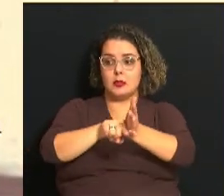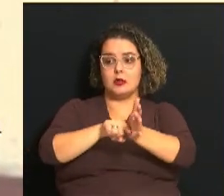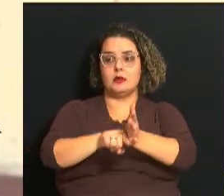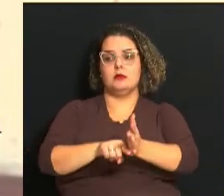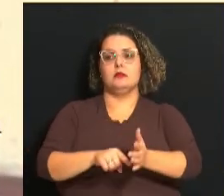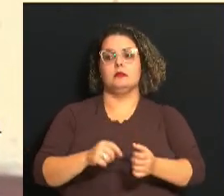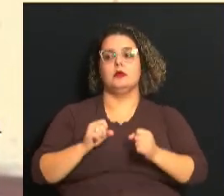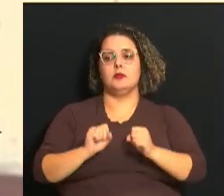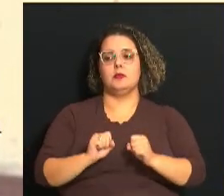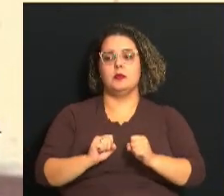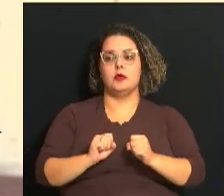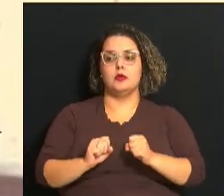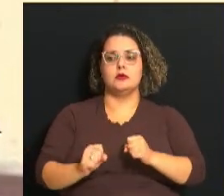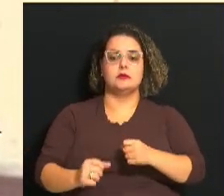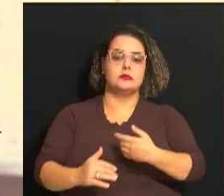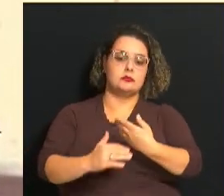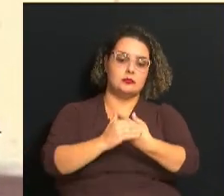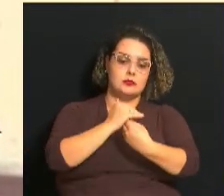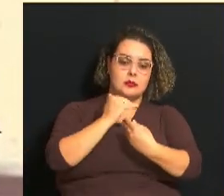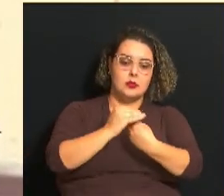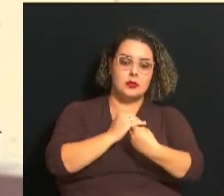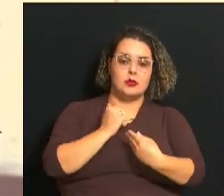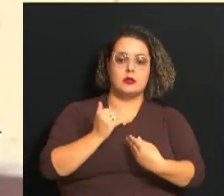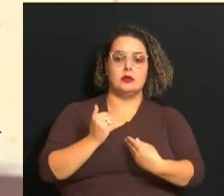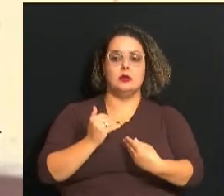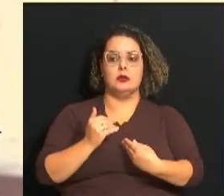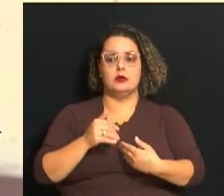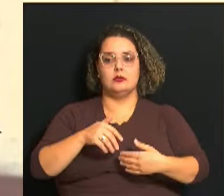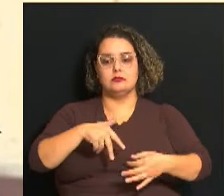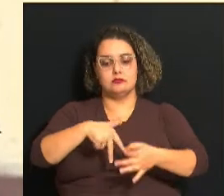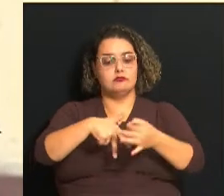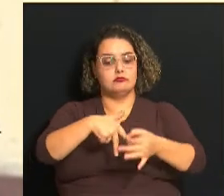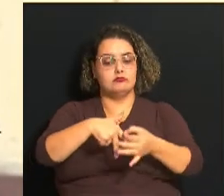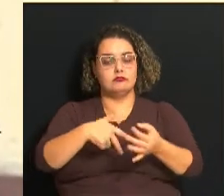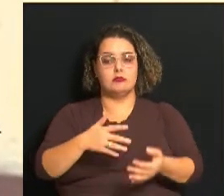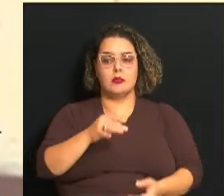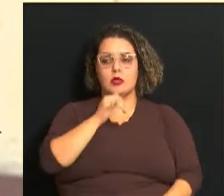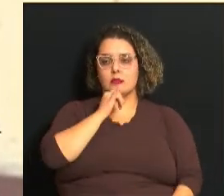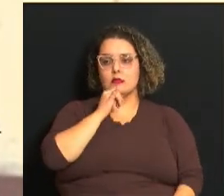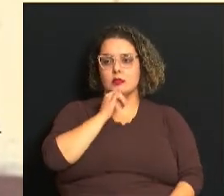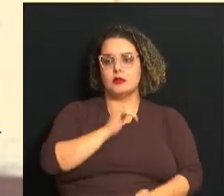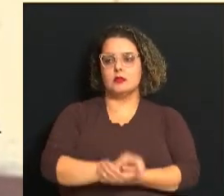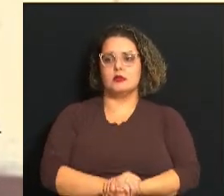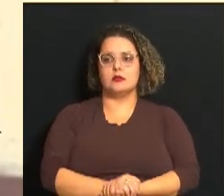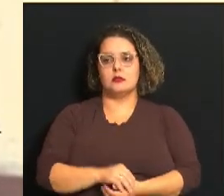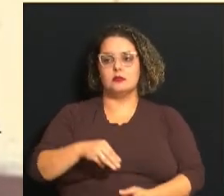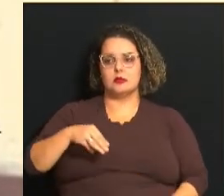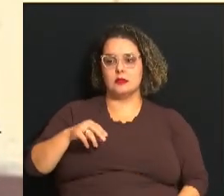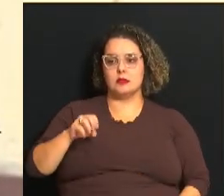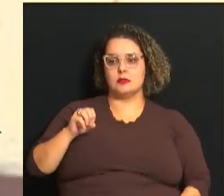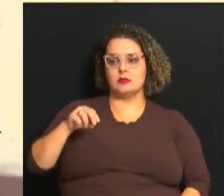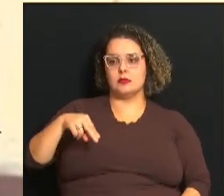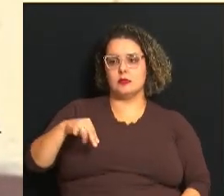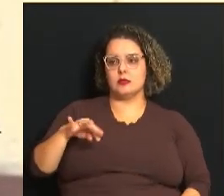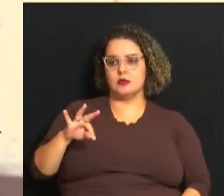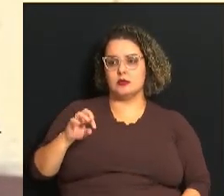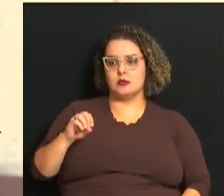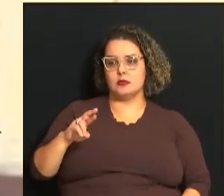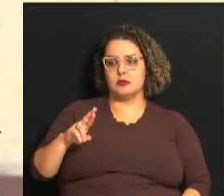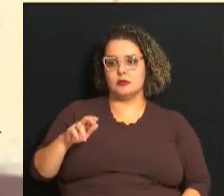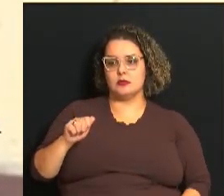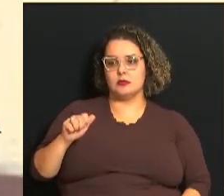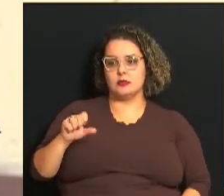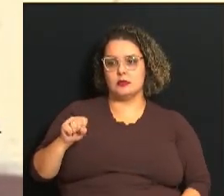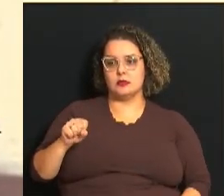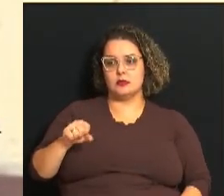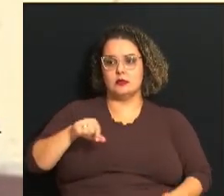possam nos orientar aqui no debate eu fiz uma questão por exemplo sobre as monitoras eu perguntei quem